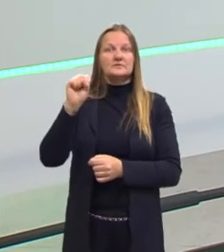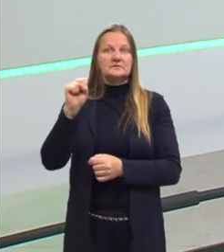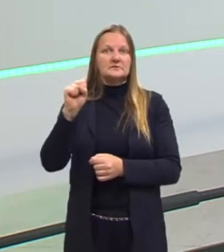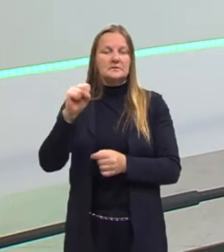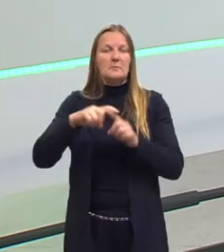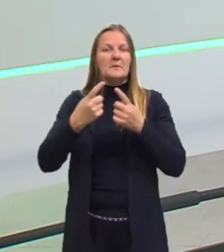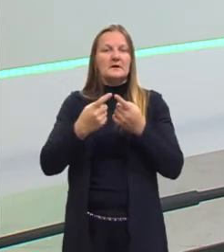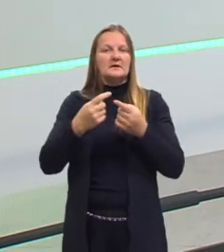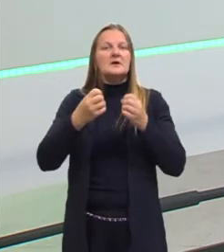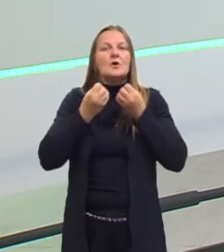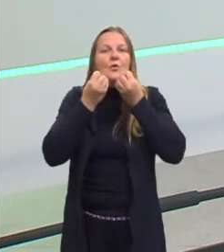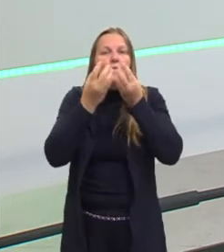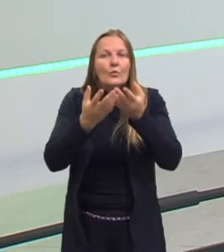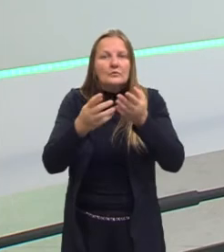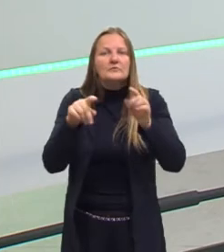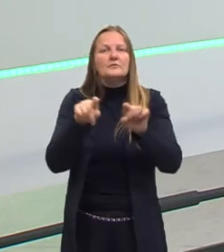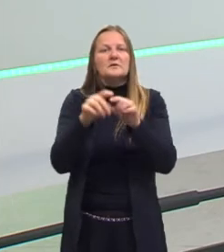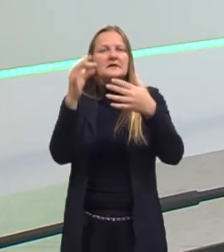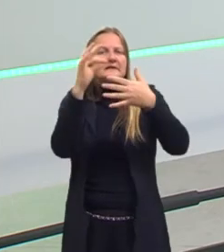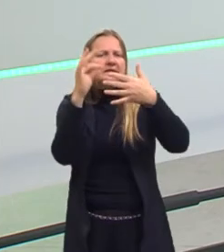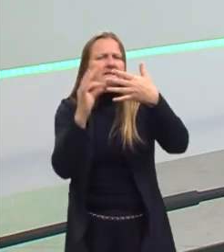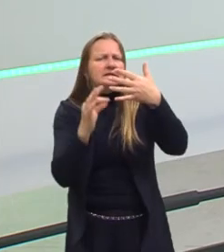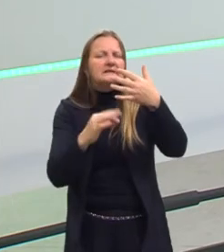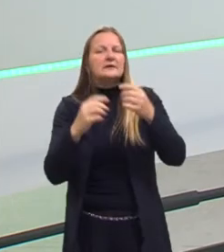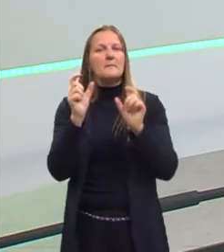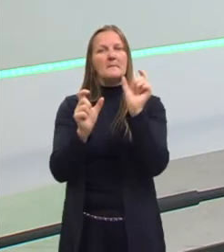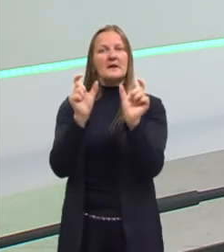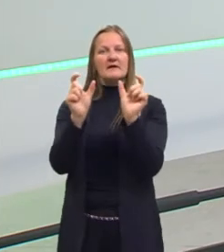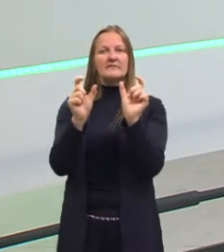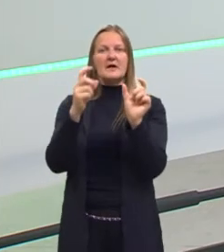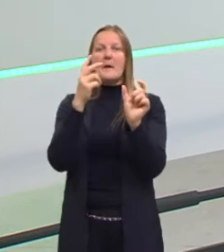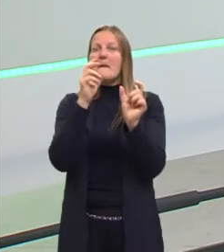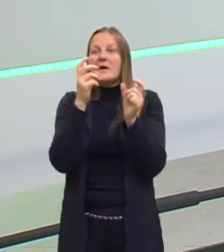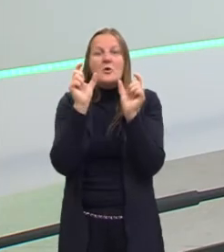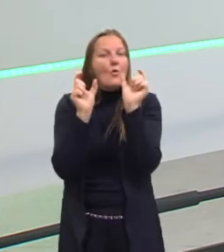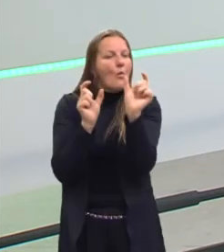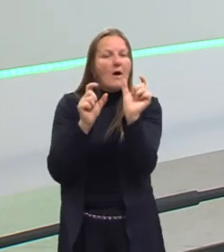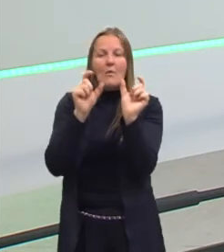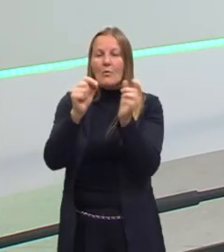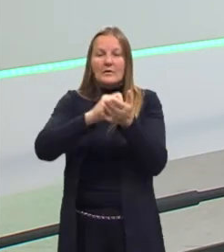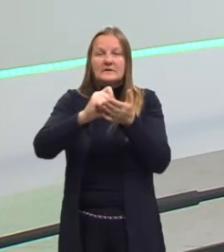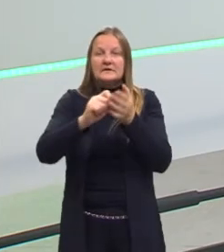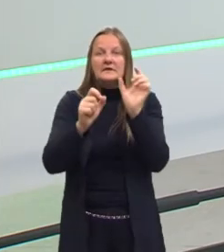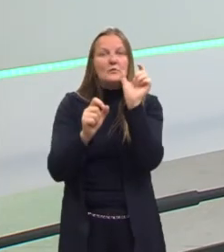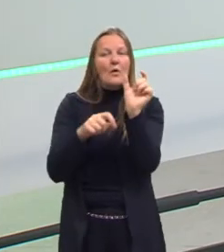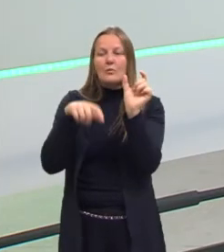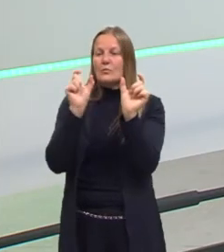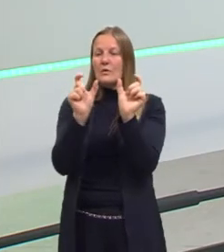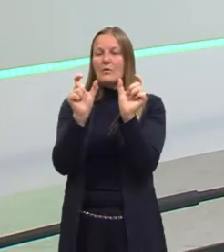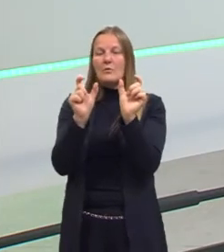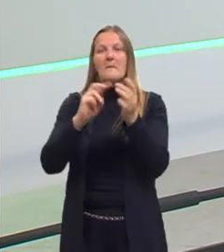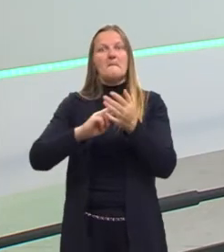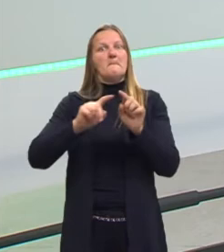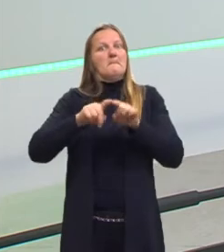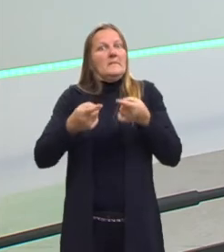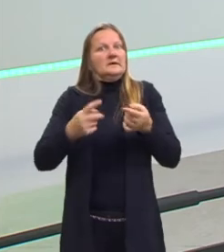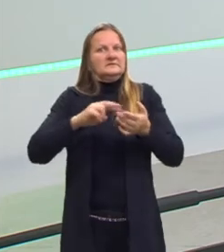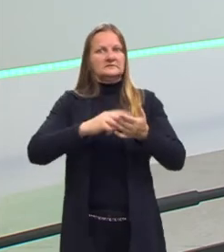eu te conto lá também esses detalhes de palavras que tem a mesma grafia significam coisas diferentes